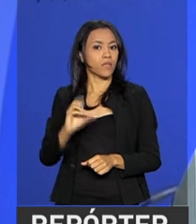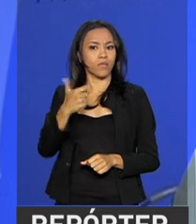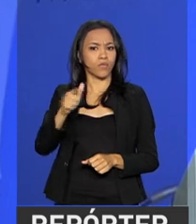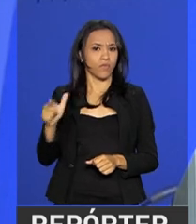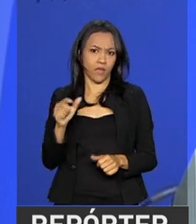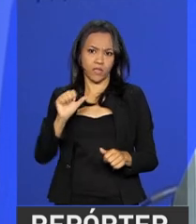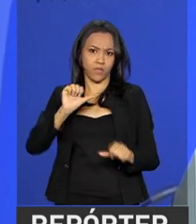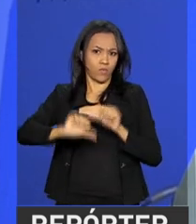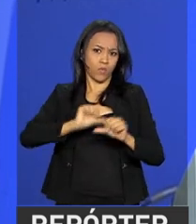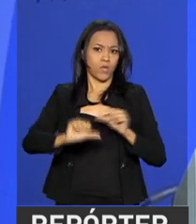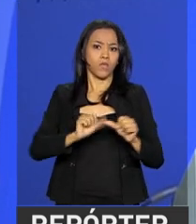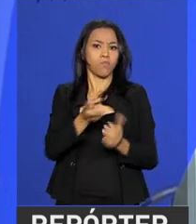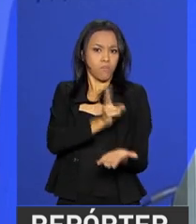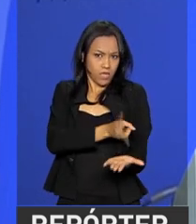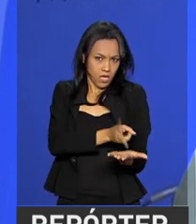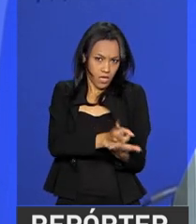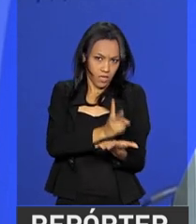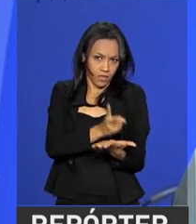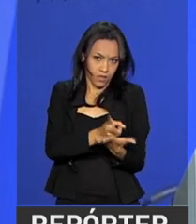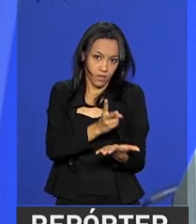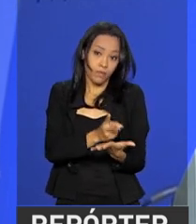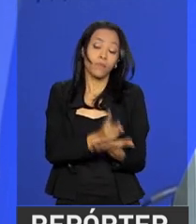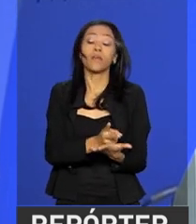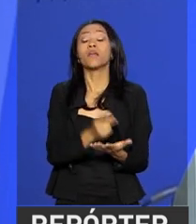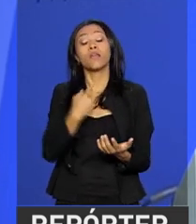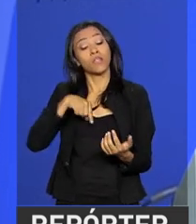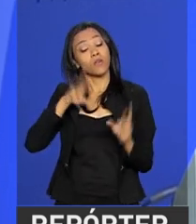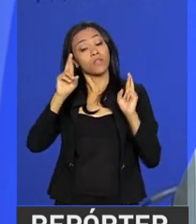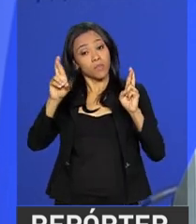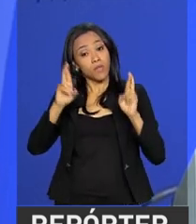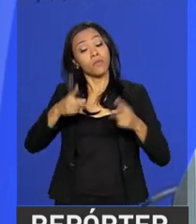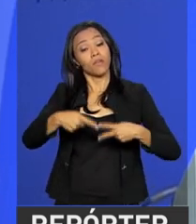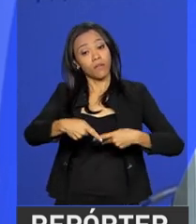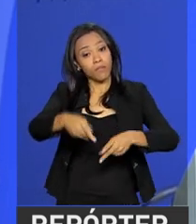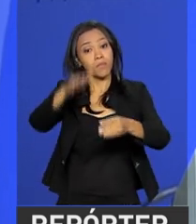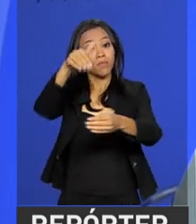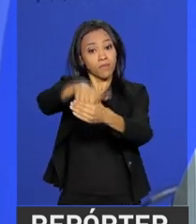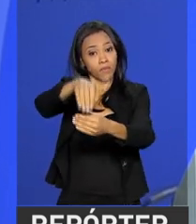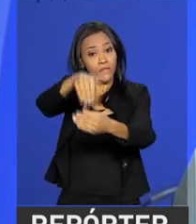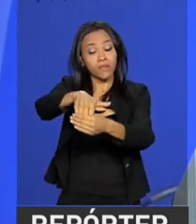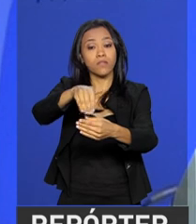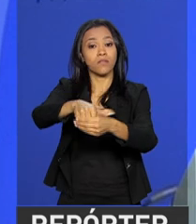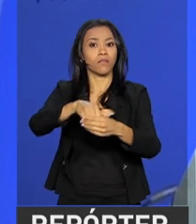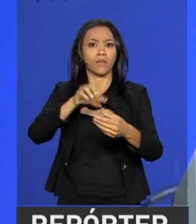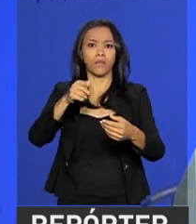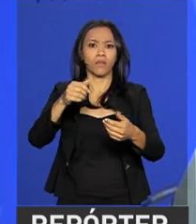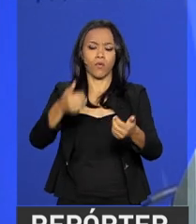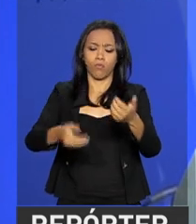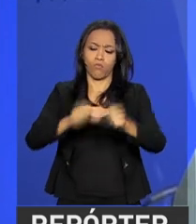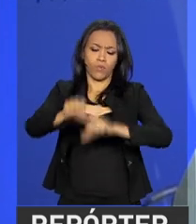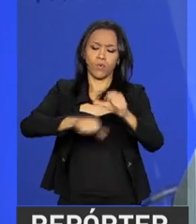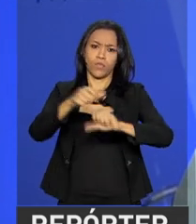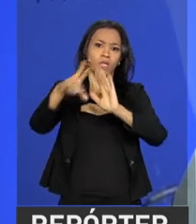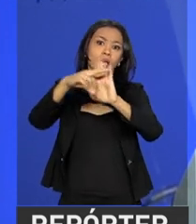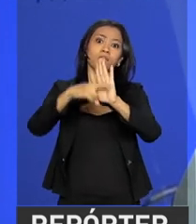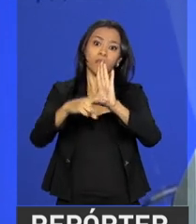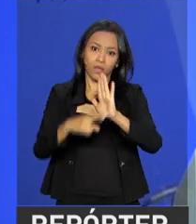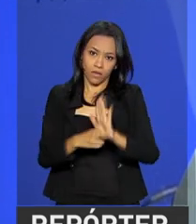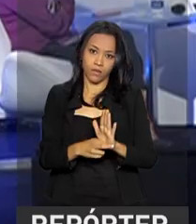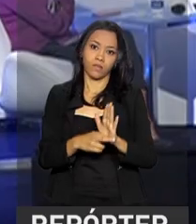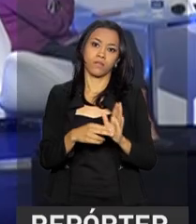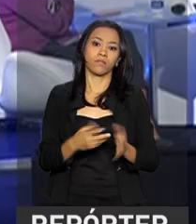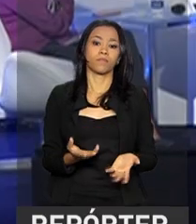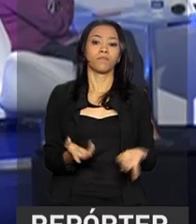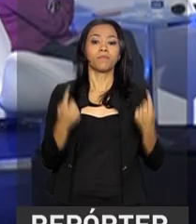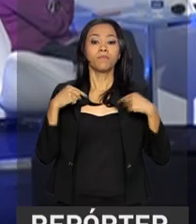alteração e o texto que está sendo discutido e que esperamos que vá à votação não altera as atuais regras do benefício de prestação continuada